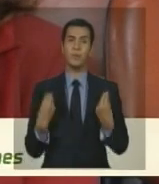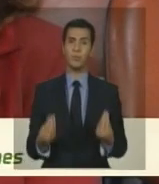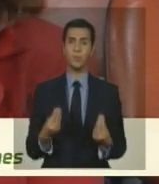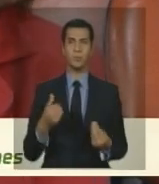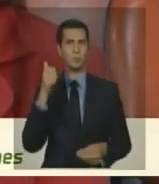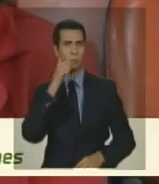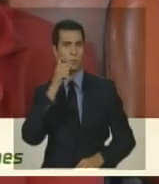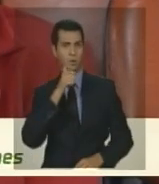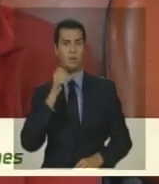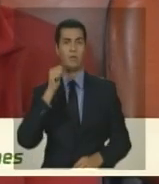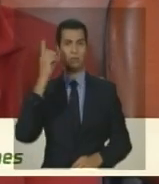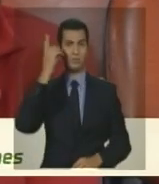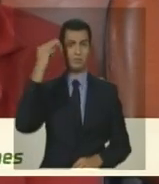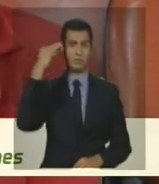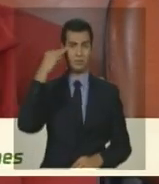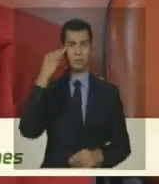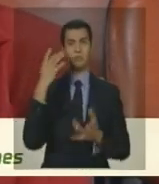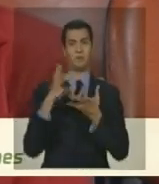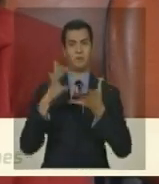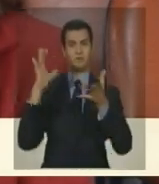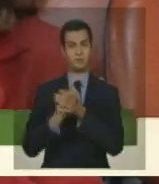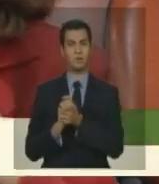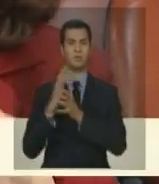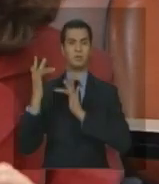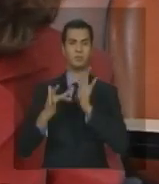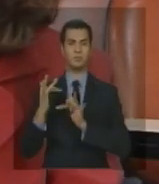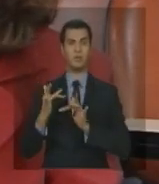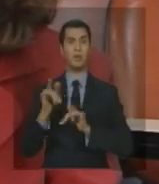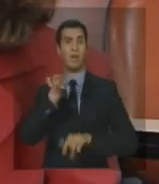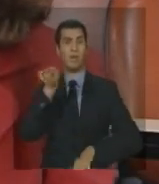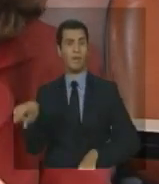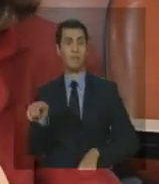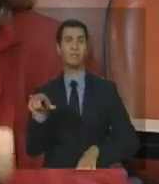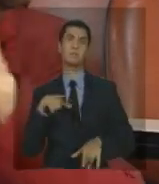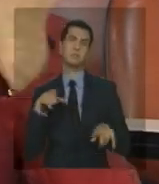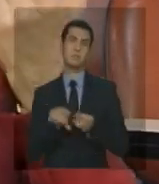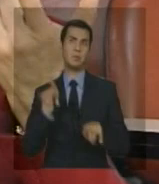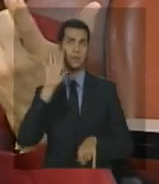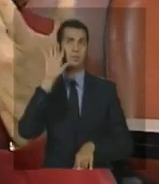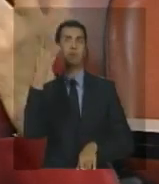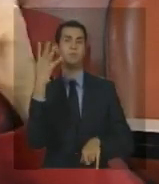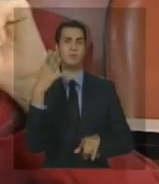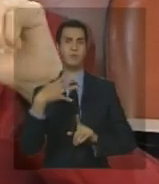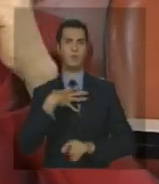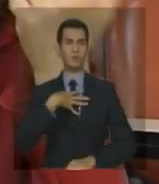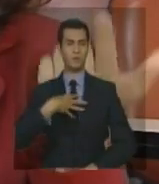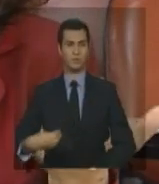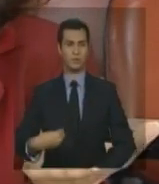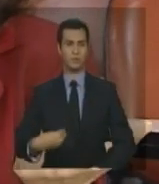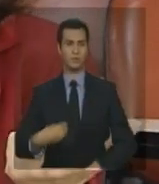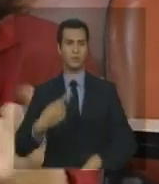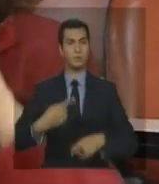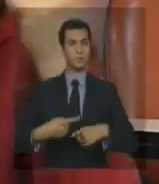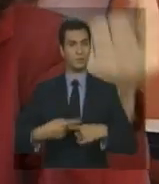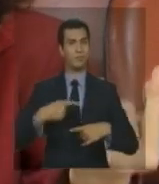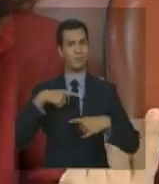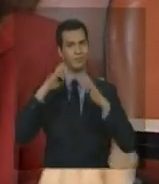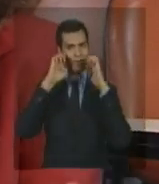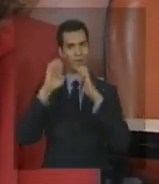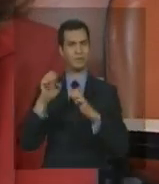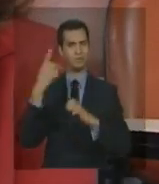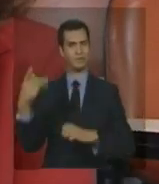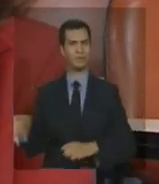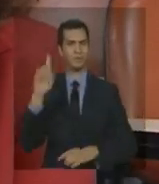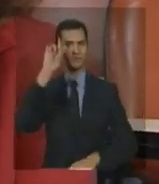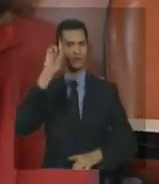deficiência intelectual, casar, namorar e casar. Outra coisa é ela ter um filho. Existe a ética relacionada ao bebê também, existe o direito do